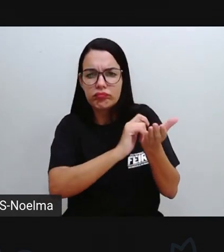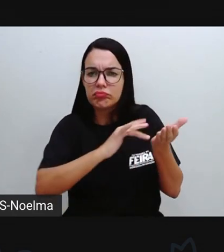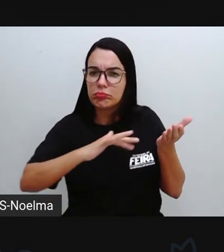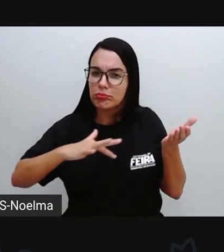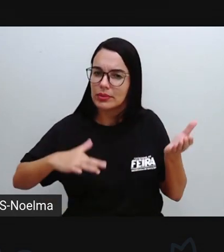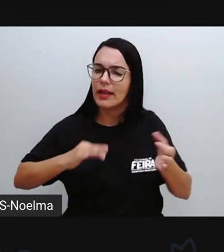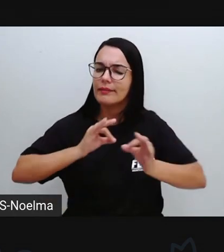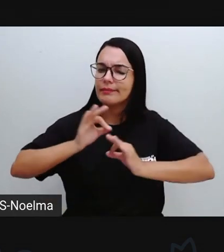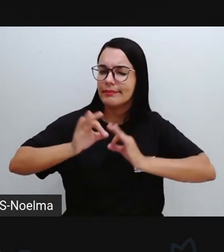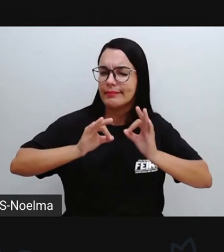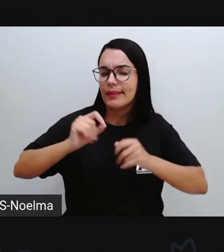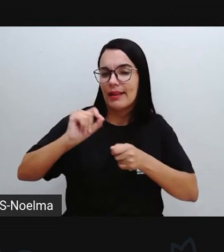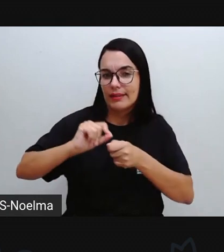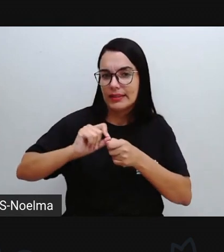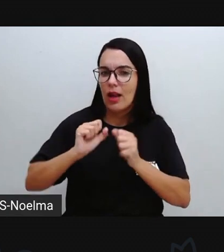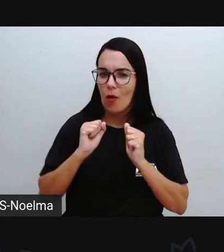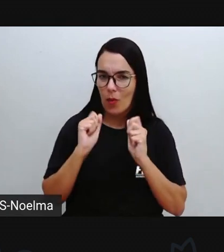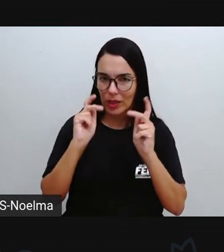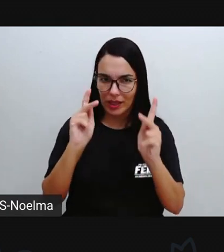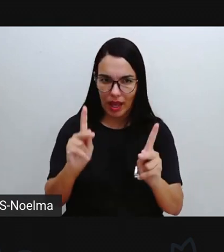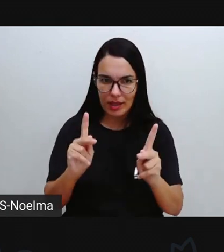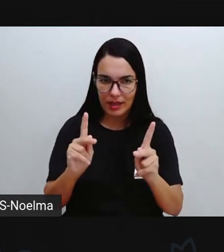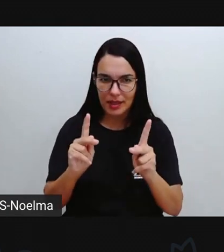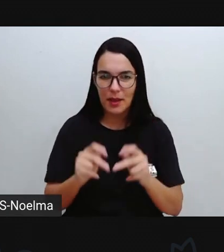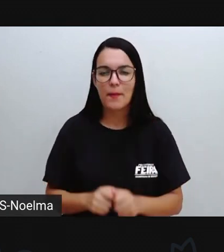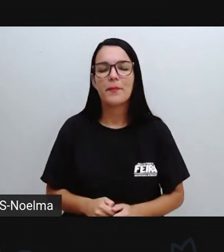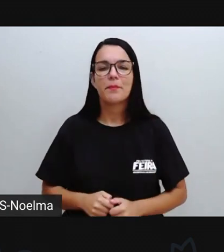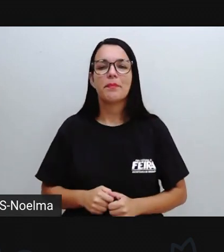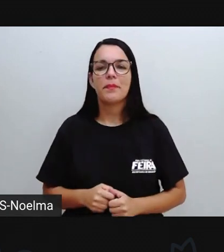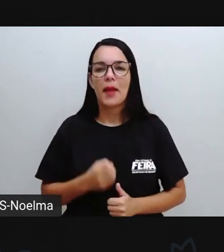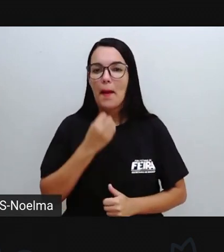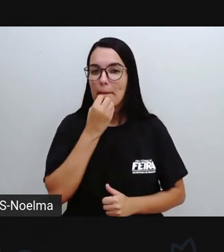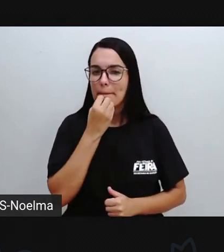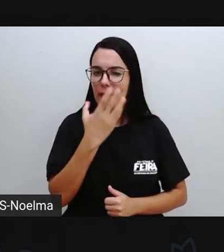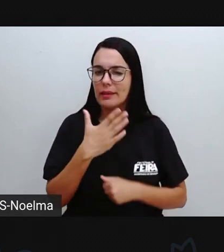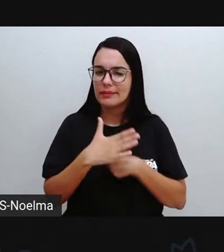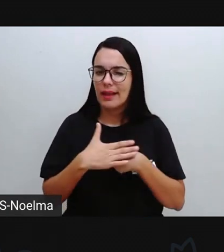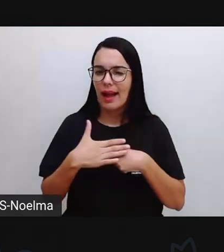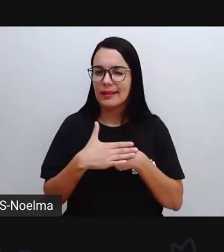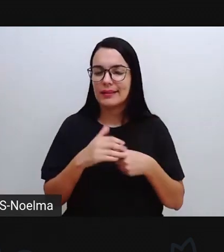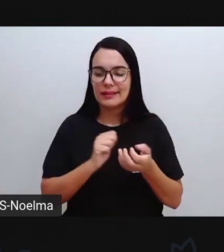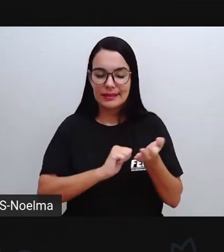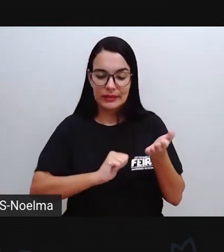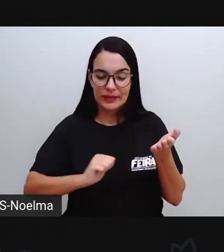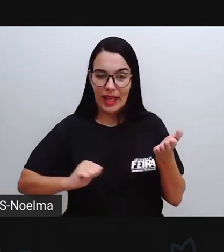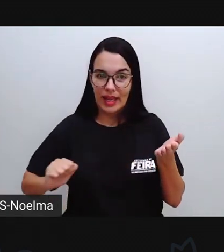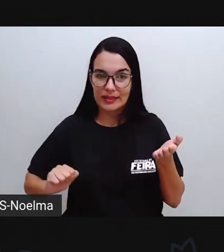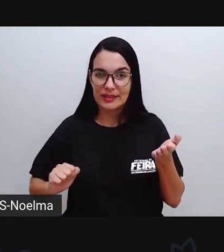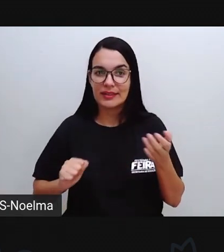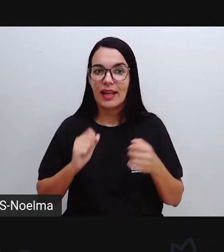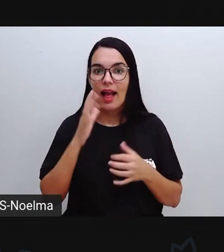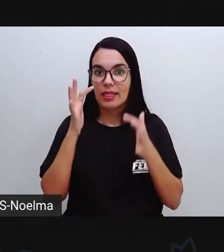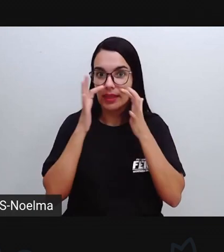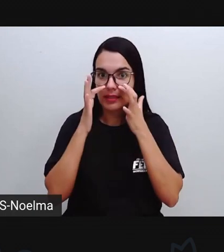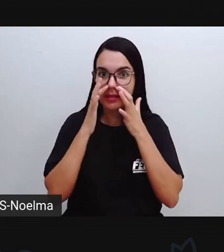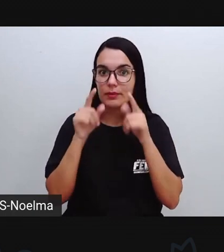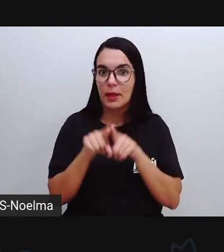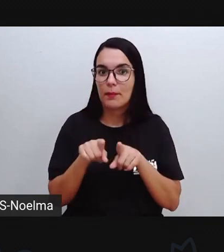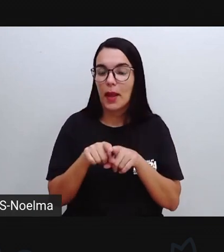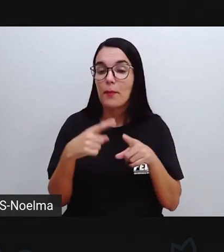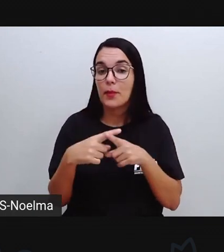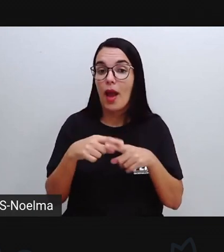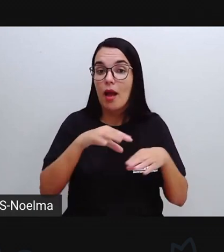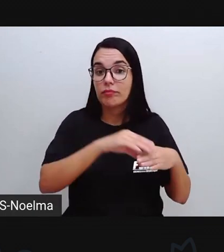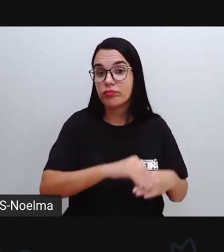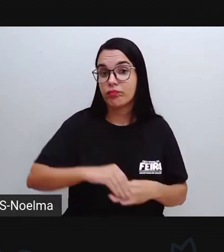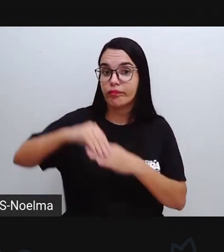as atividades com muito cuidado, com muito carinho também ao realizar essa atividade, atenção, certo? Que essas atividades